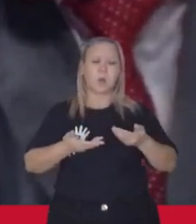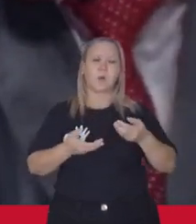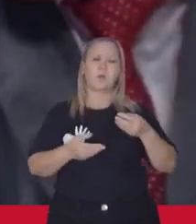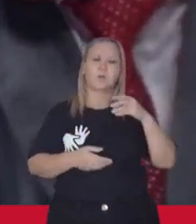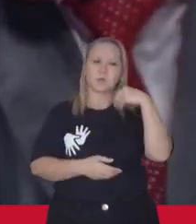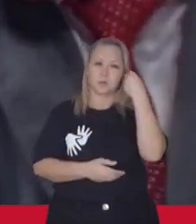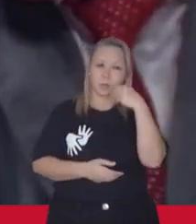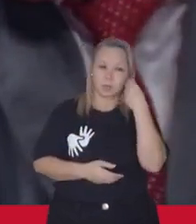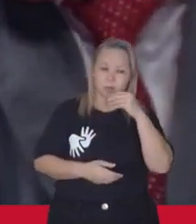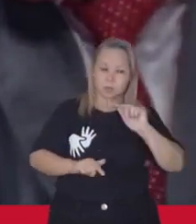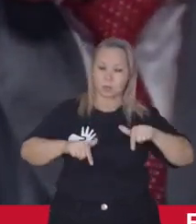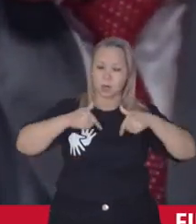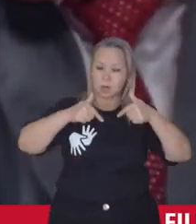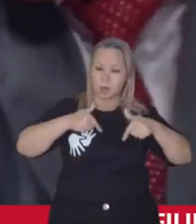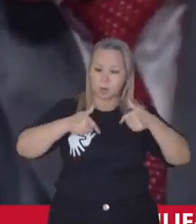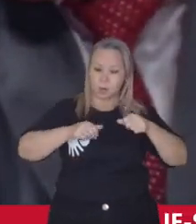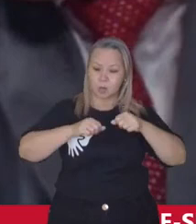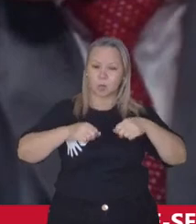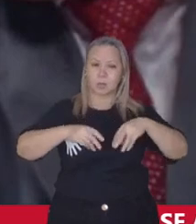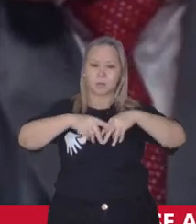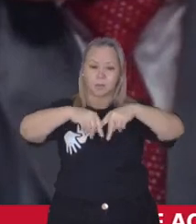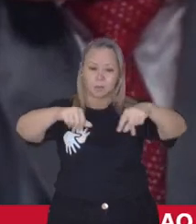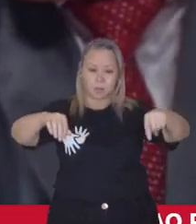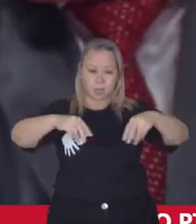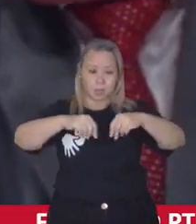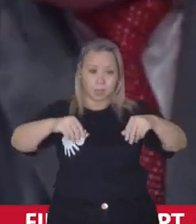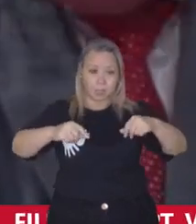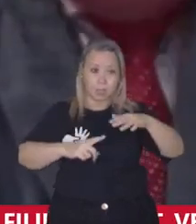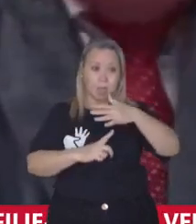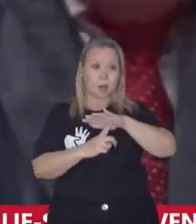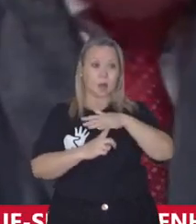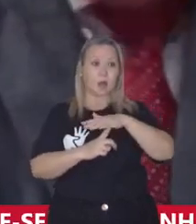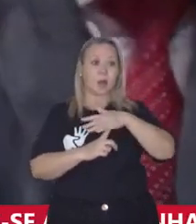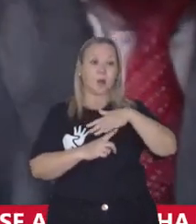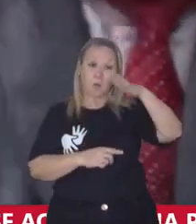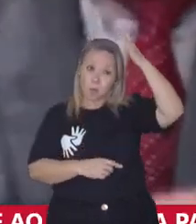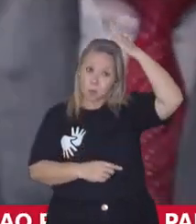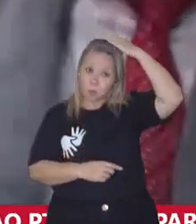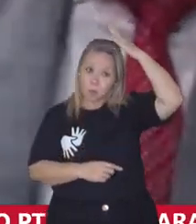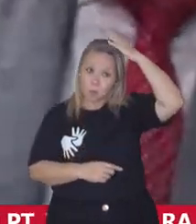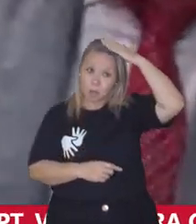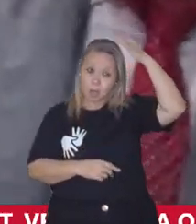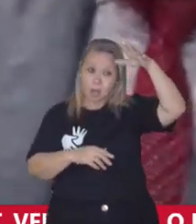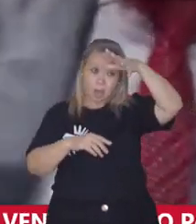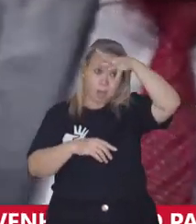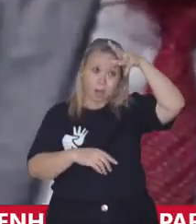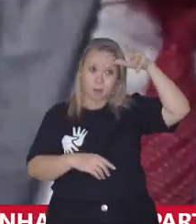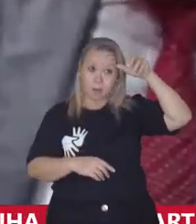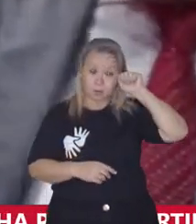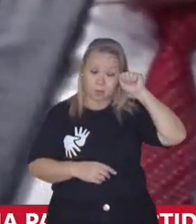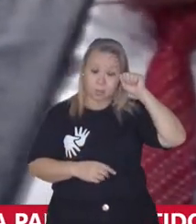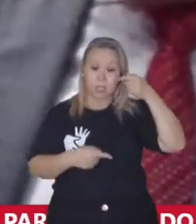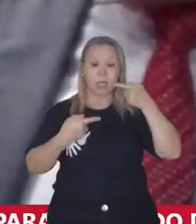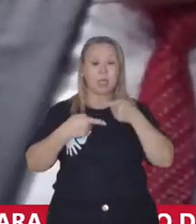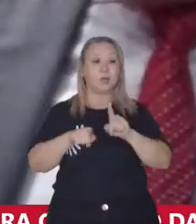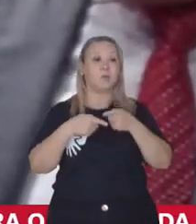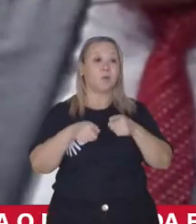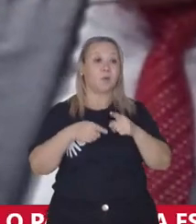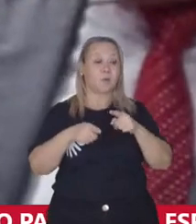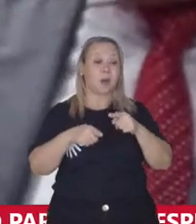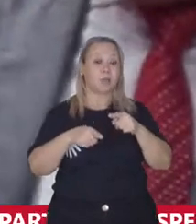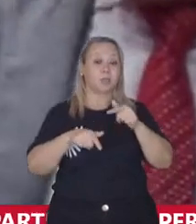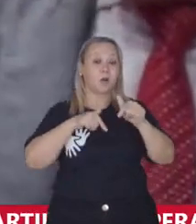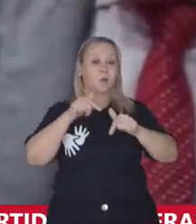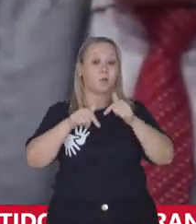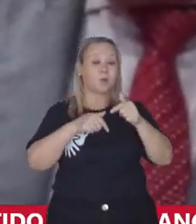pela terra, da luta sindical lá do Pará, da Amazônia, a lei de combate ao trabalho escravo, né? É